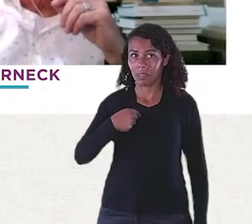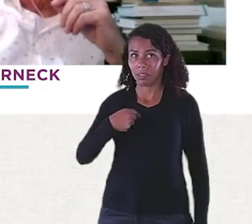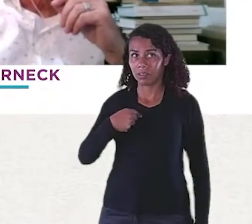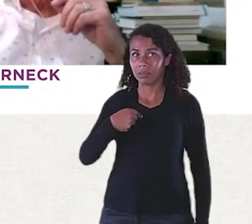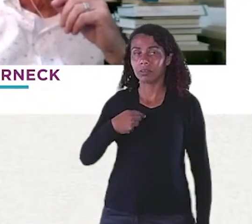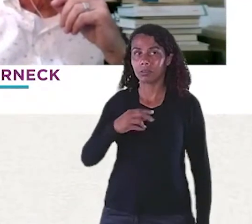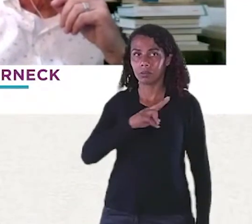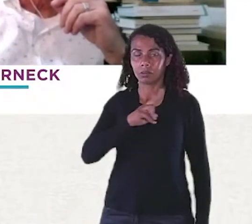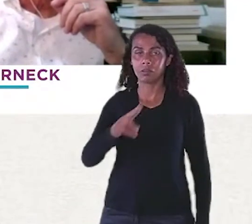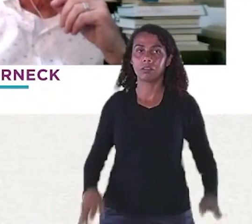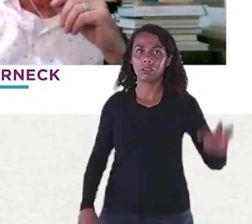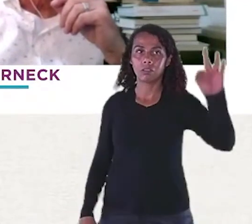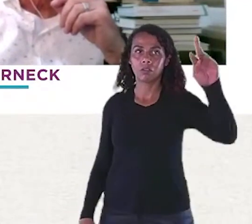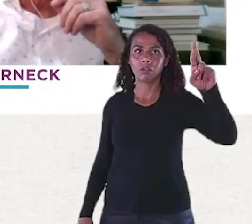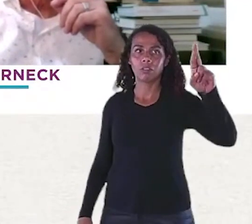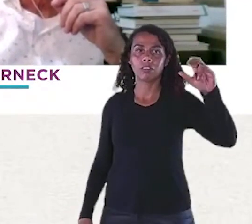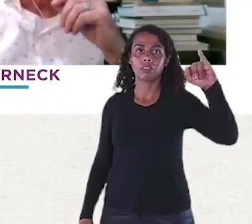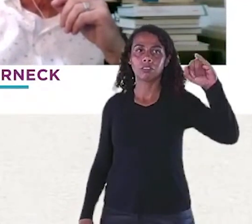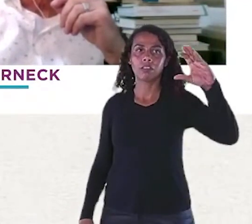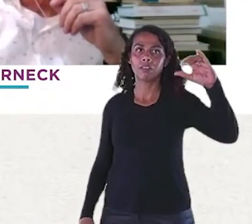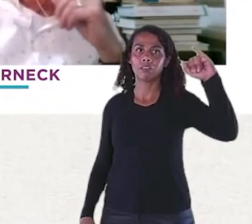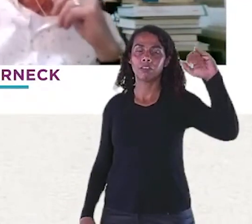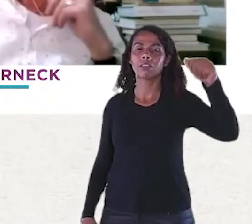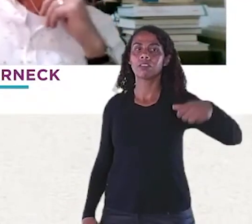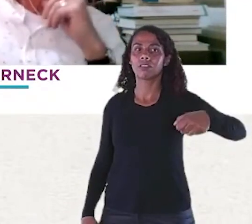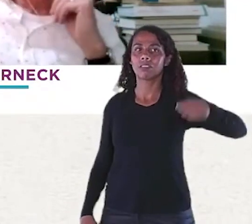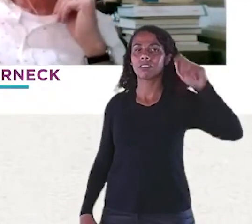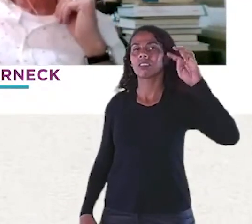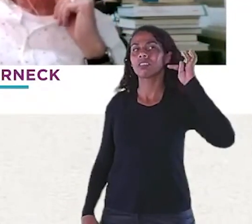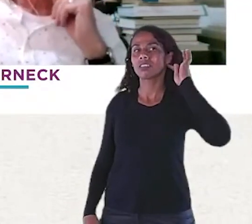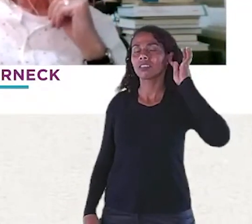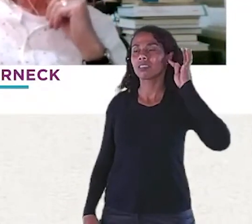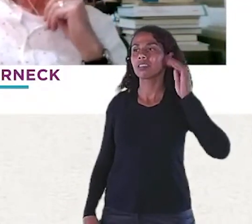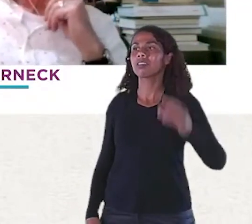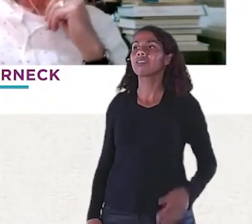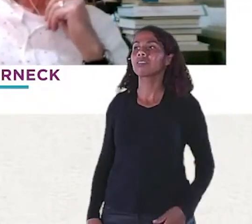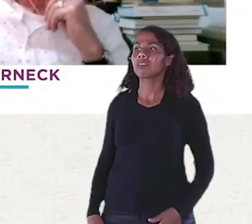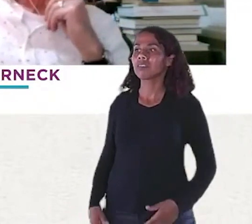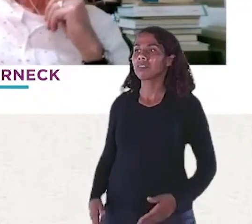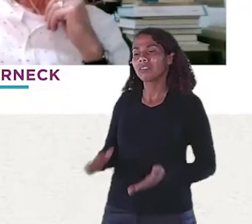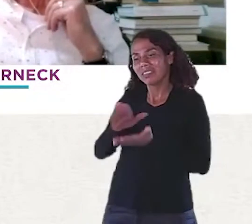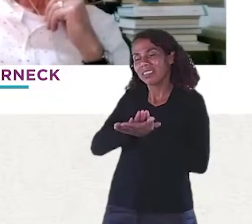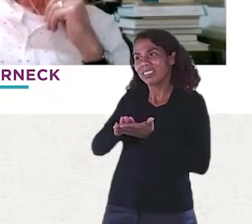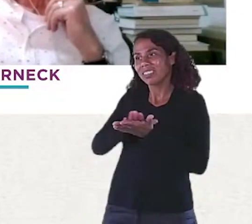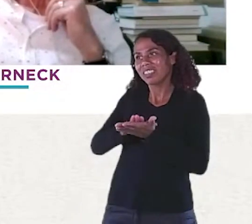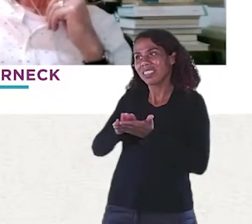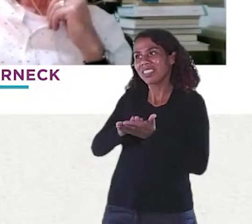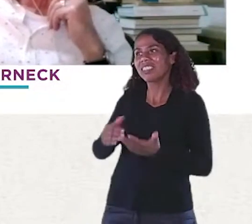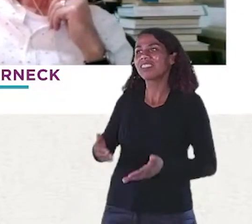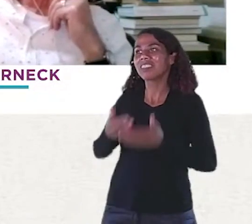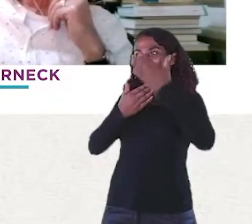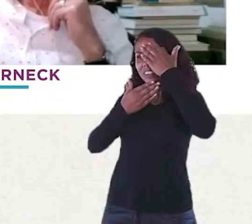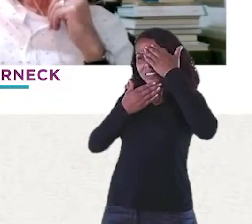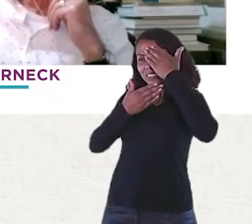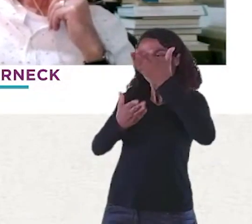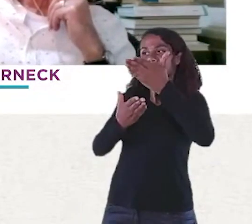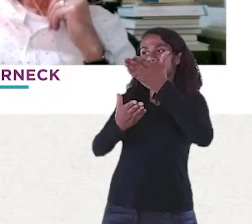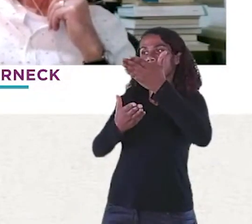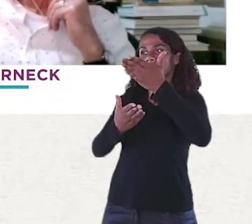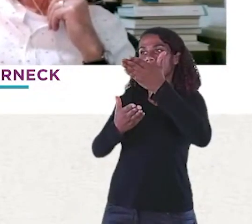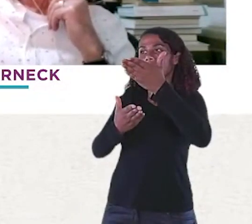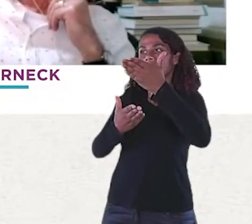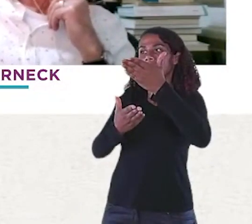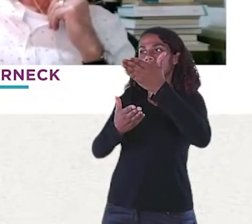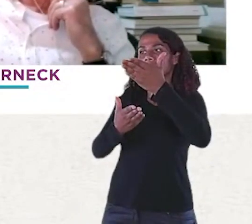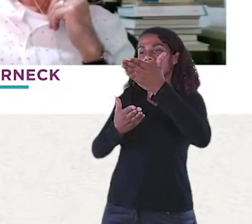Silva Reis. Muito obrigado, Trícia, pelo seu tempo, pelo seu trabalho conosco. E